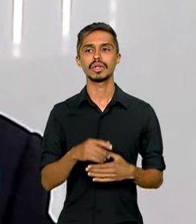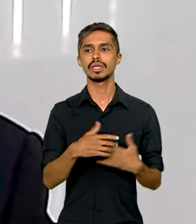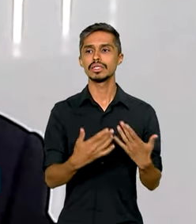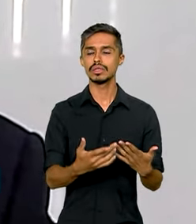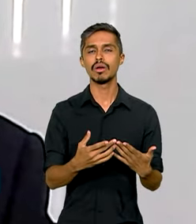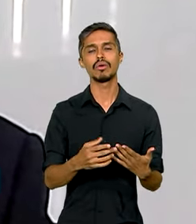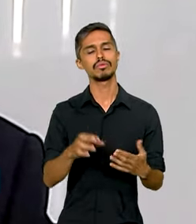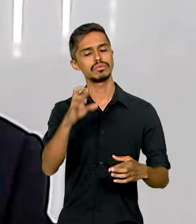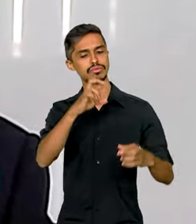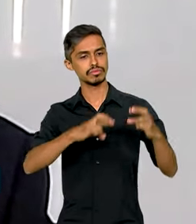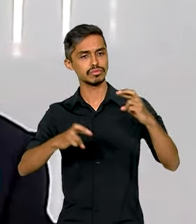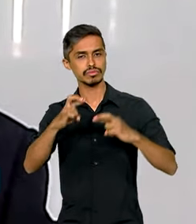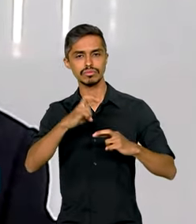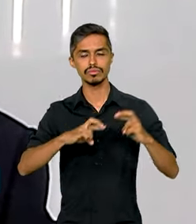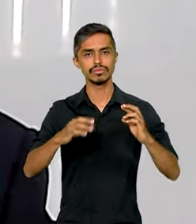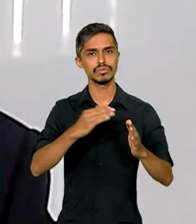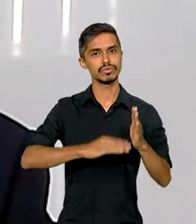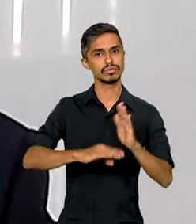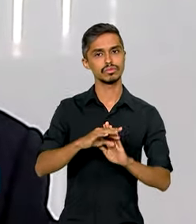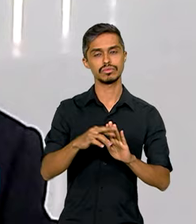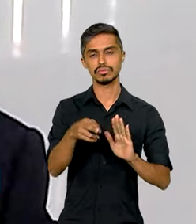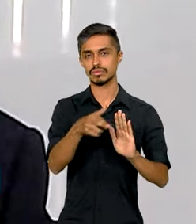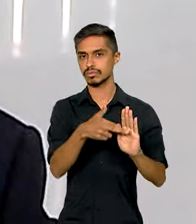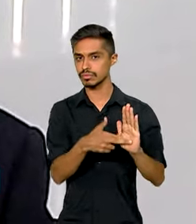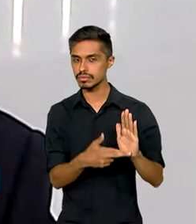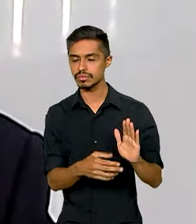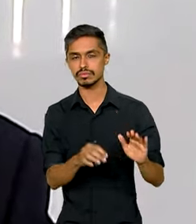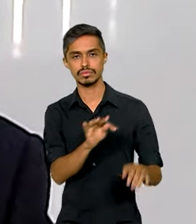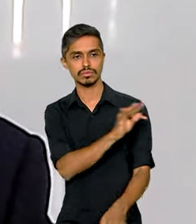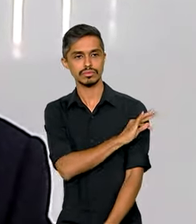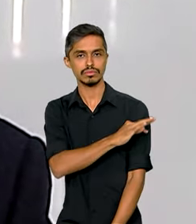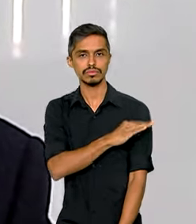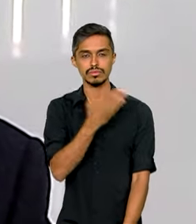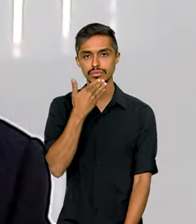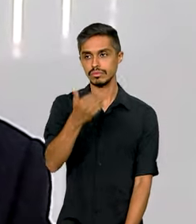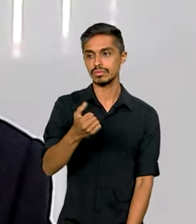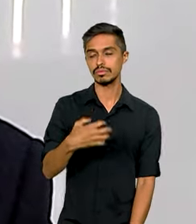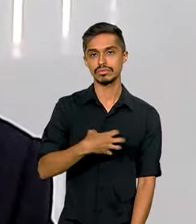observando todas as a a essas esses requisitos técnicos e as melhores práticas internacionais